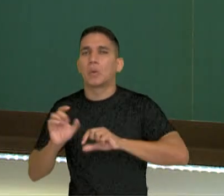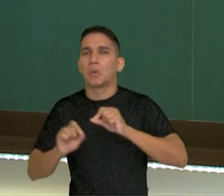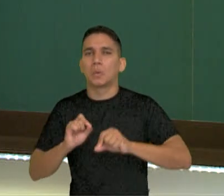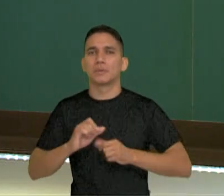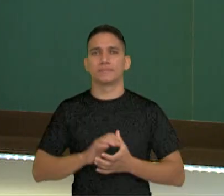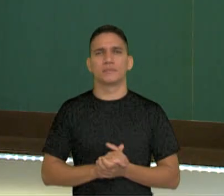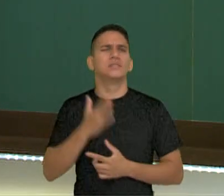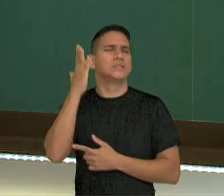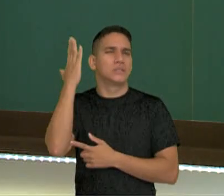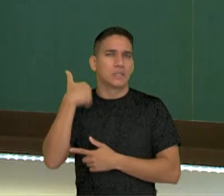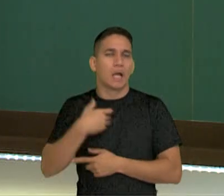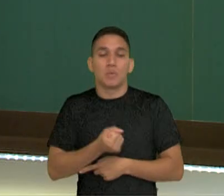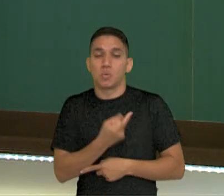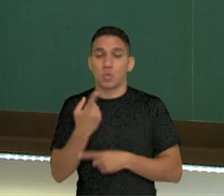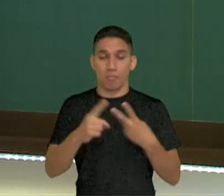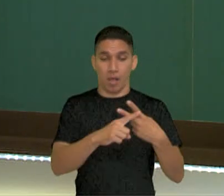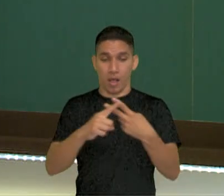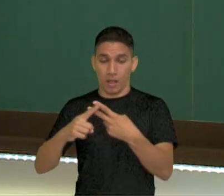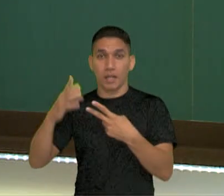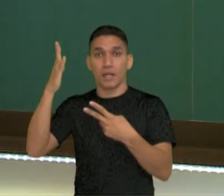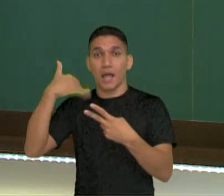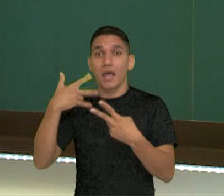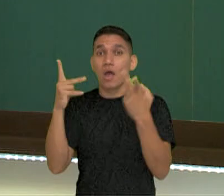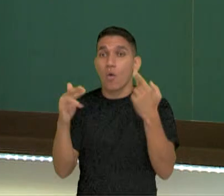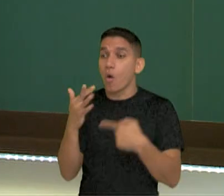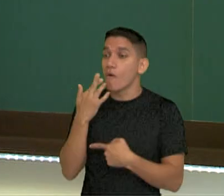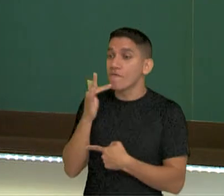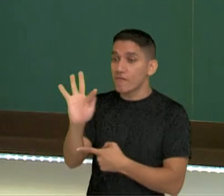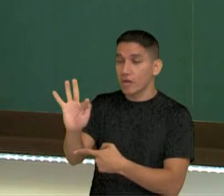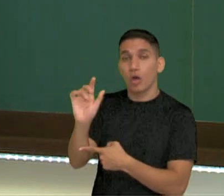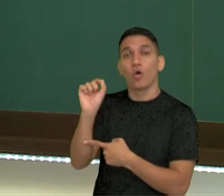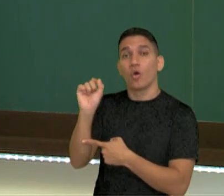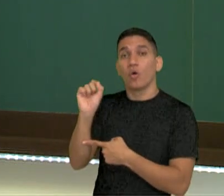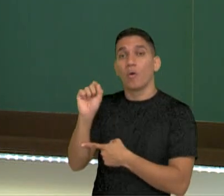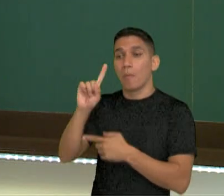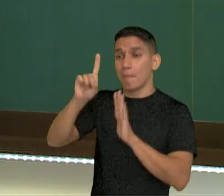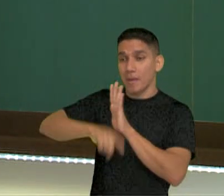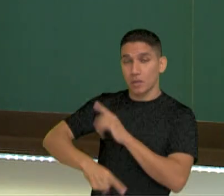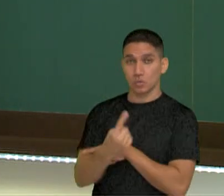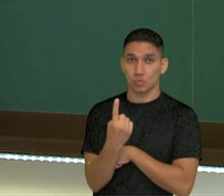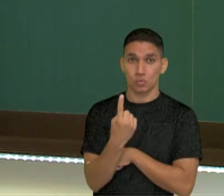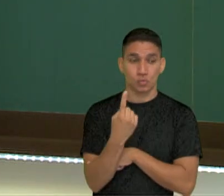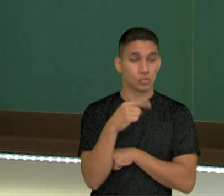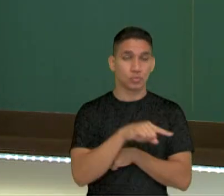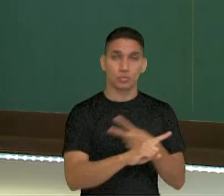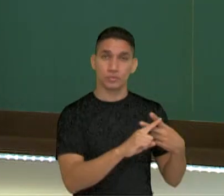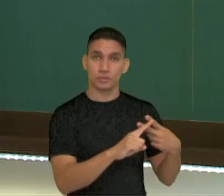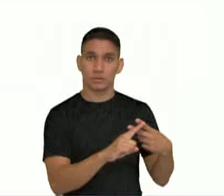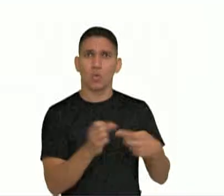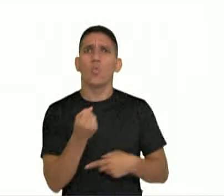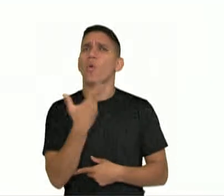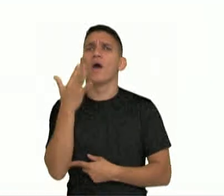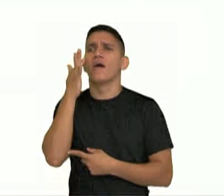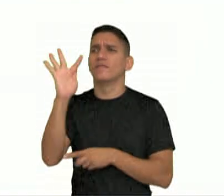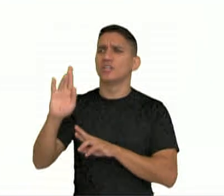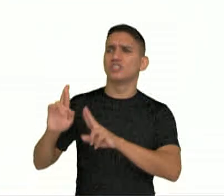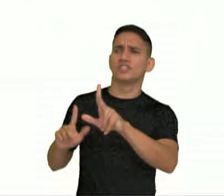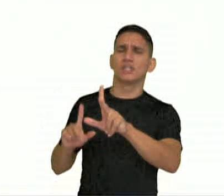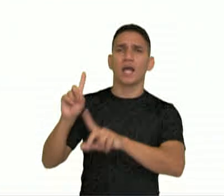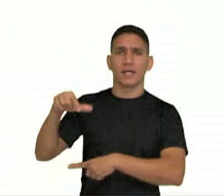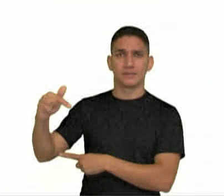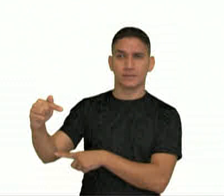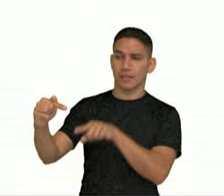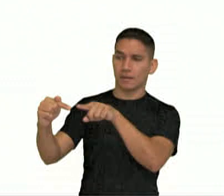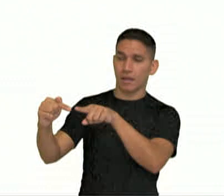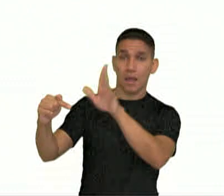que o número de alelos é igual ao número de fenótipos menos 1. Quantos fenótipos diferentes eu tive aqui? Tive 7.